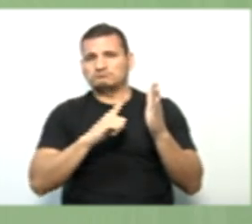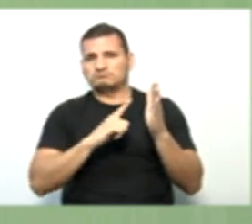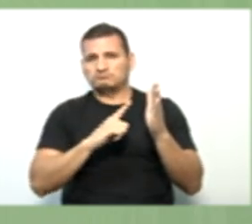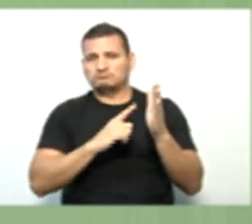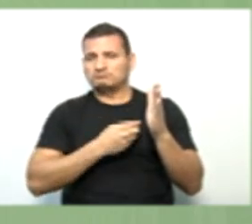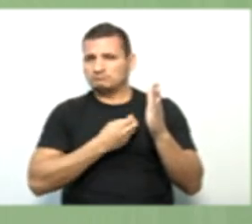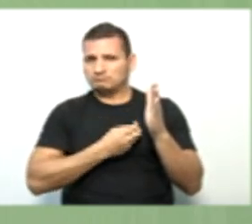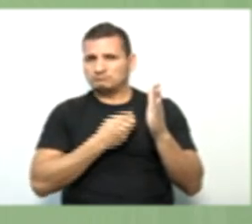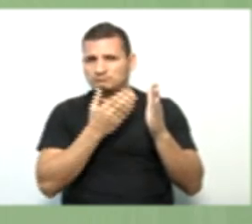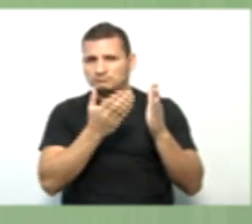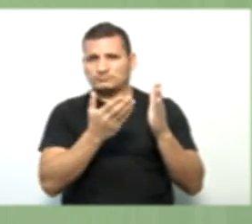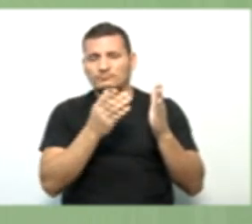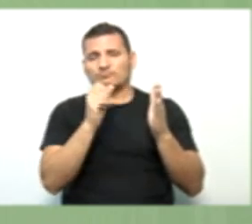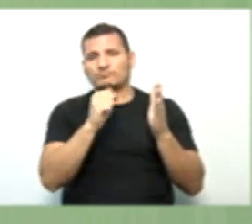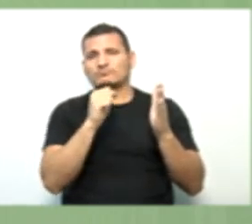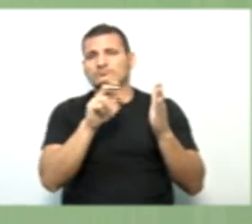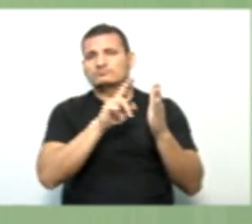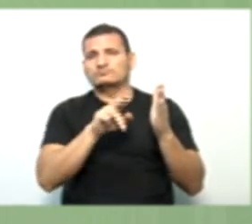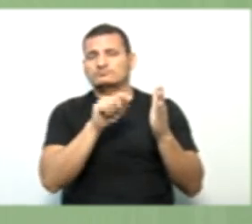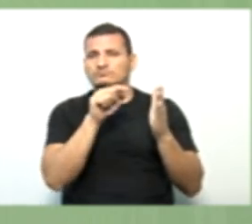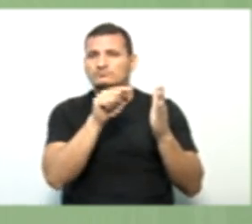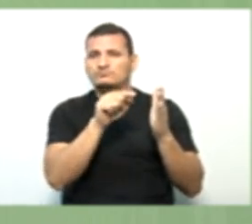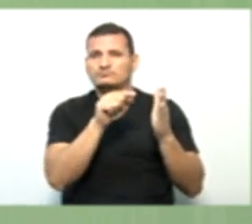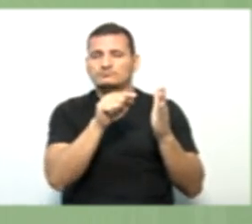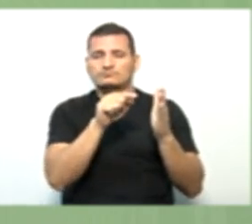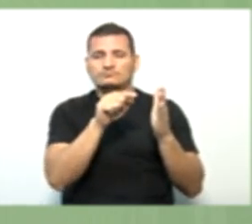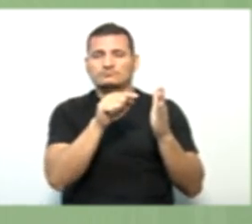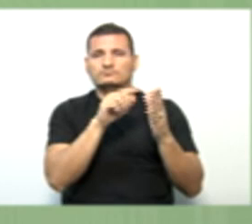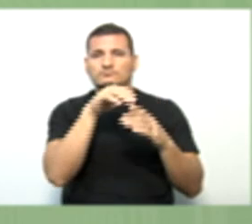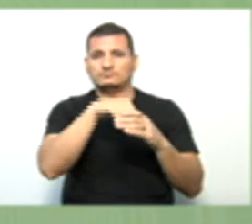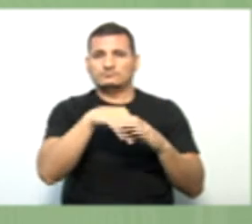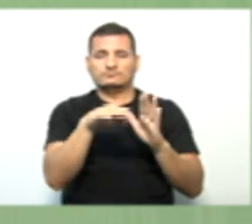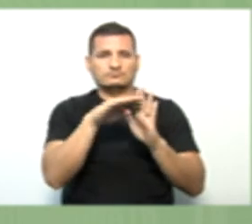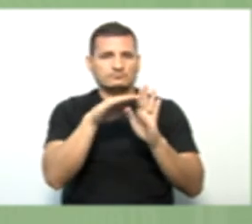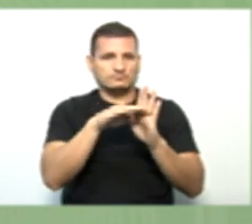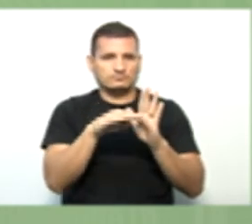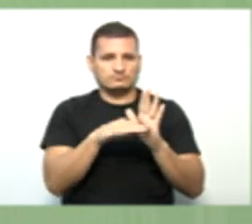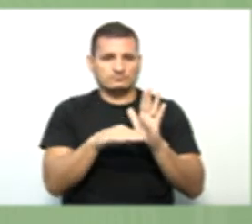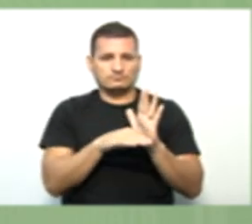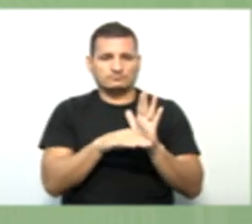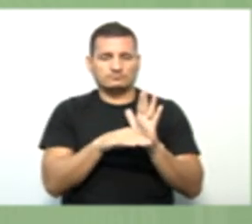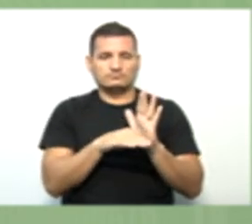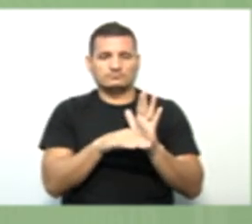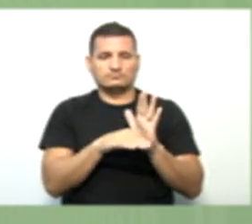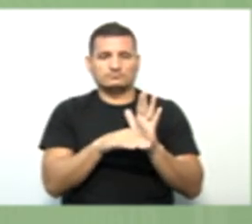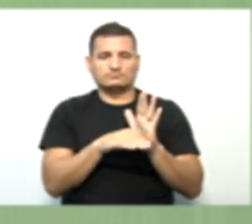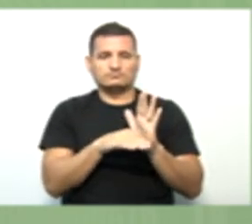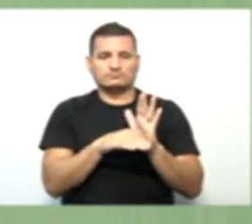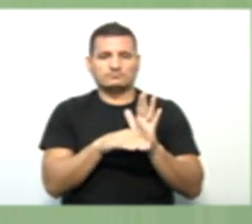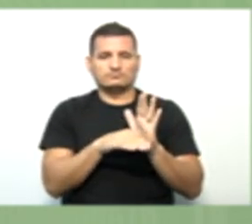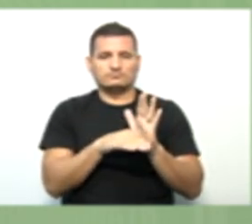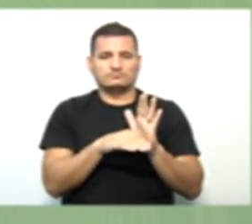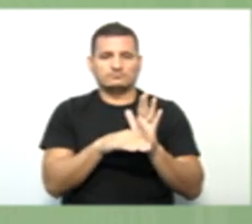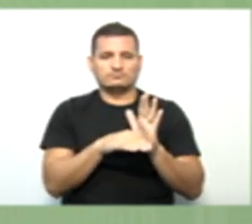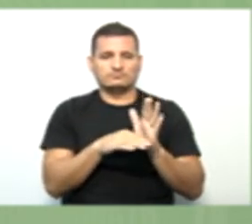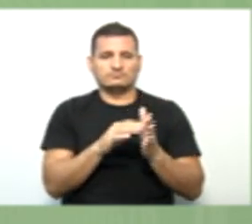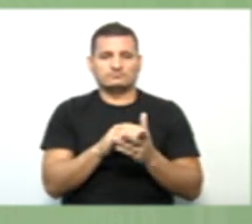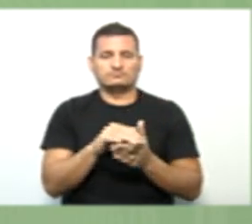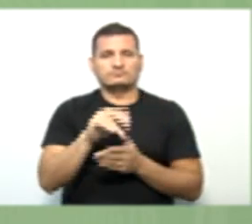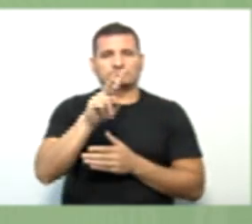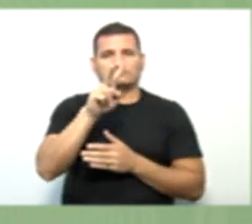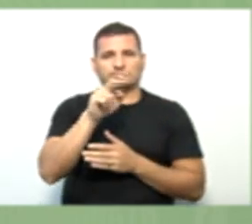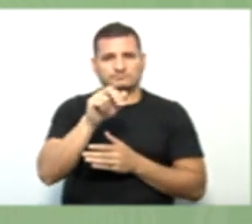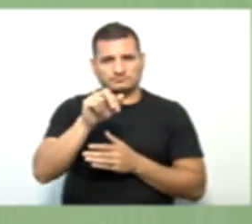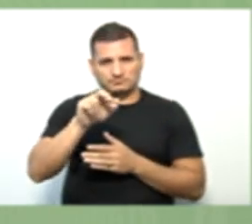e eu posso utilizar ela dentro do programa. As variáveis que são